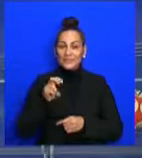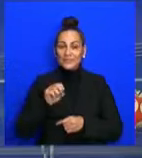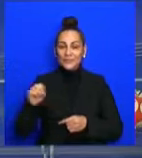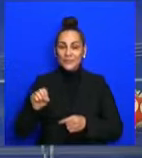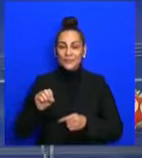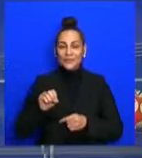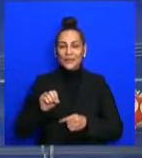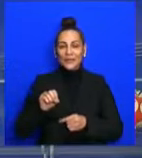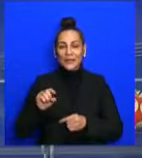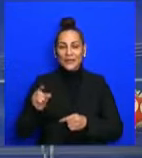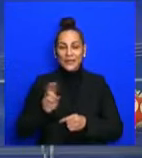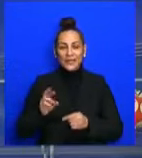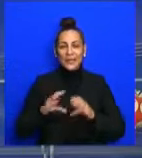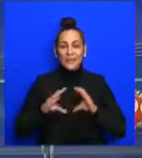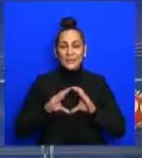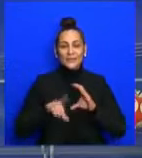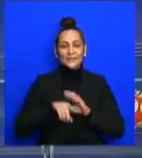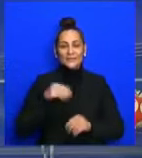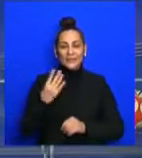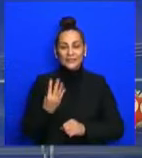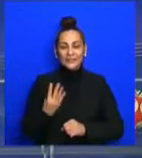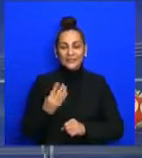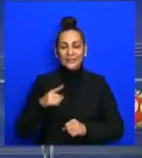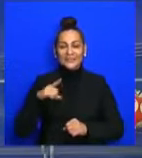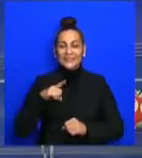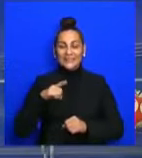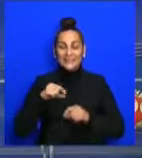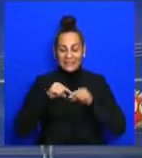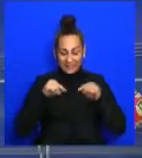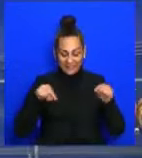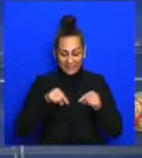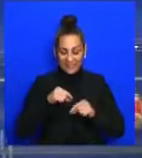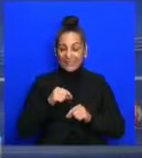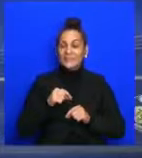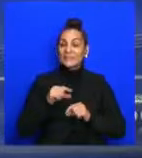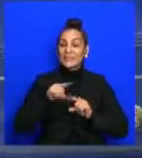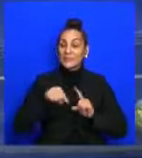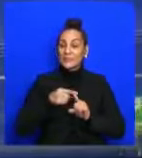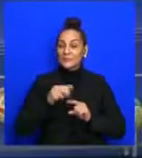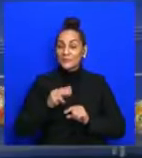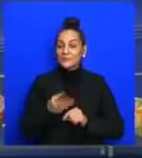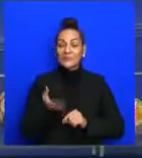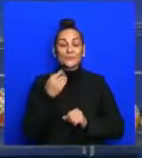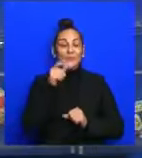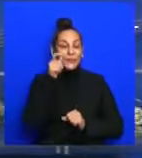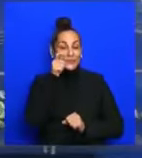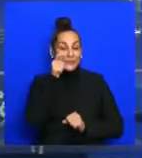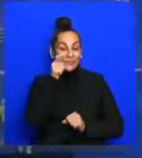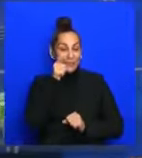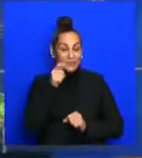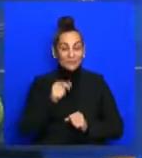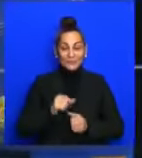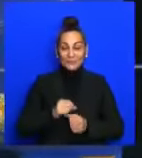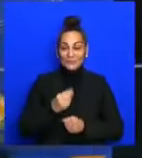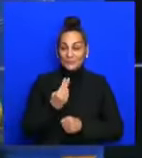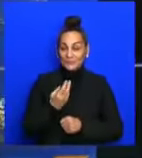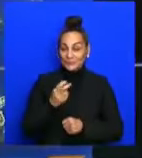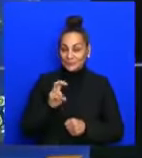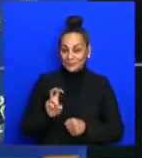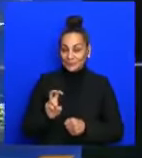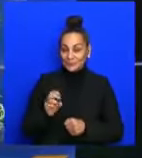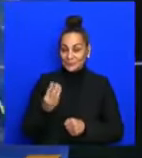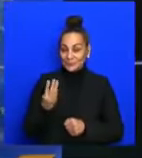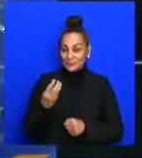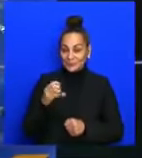reais. Trevo sorteado, 4. Temos as dezenas e os trevos da Mais Milionária. Vamos conferir.